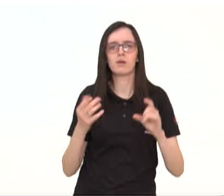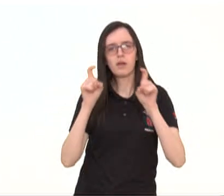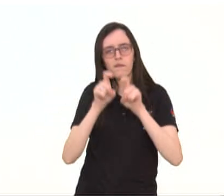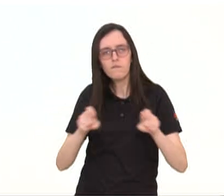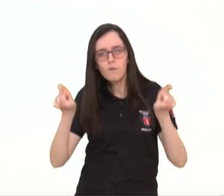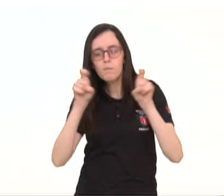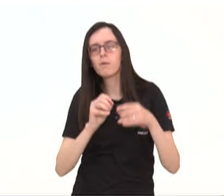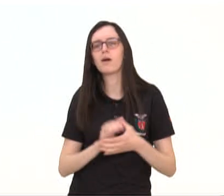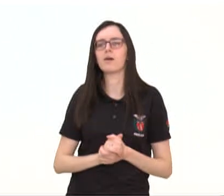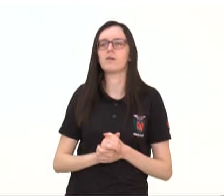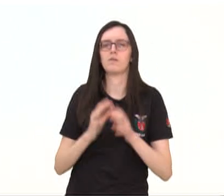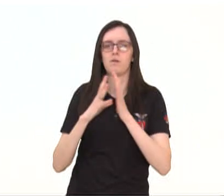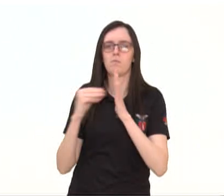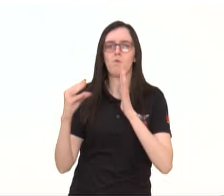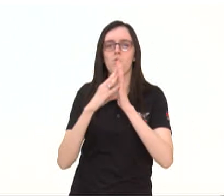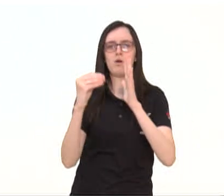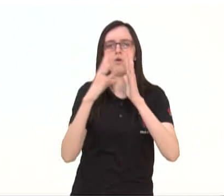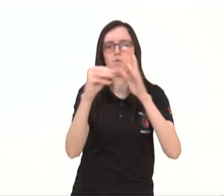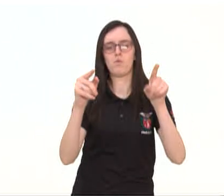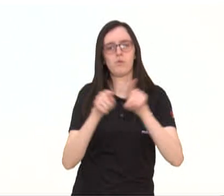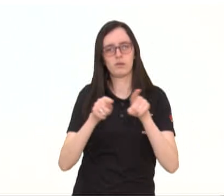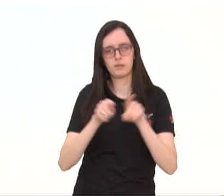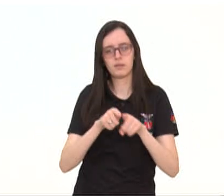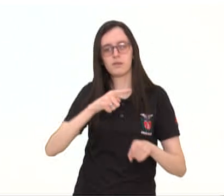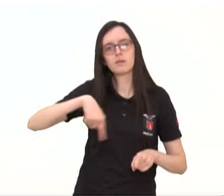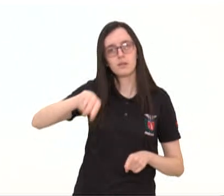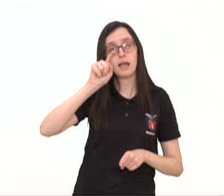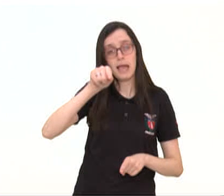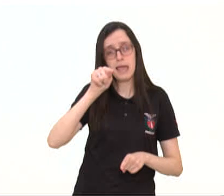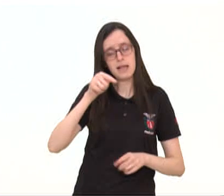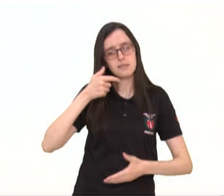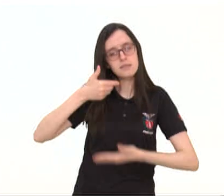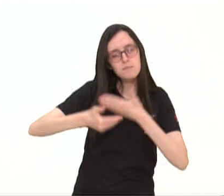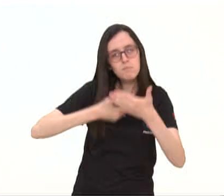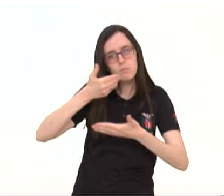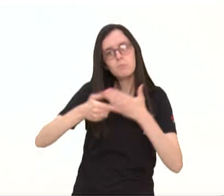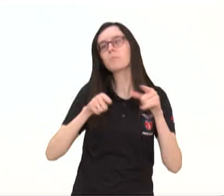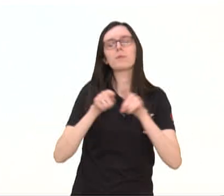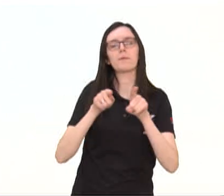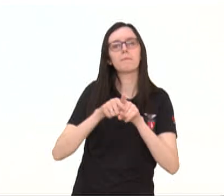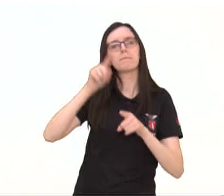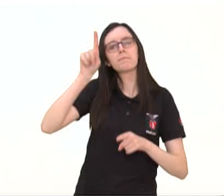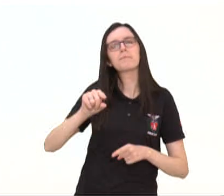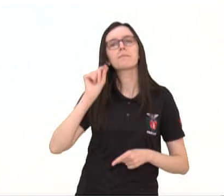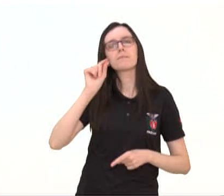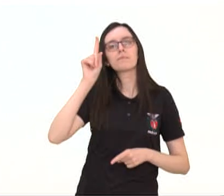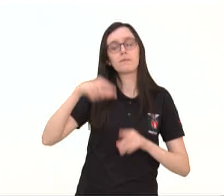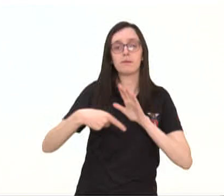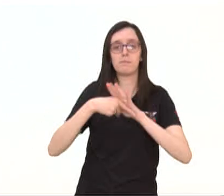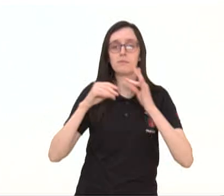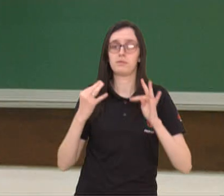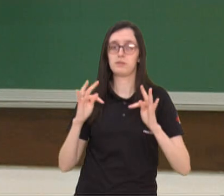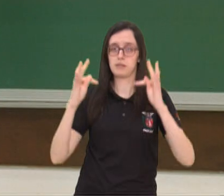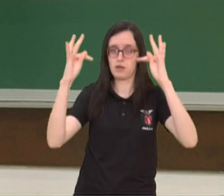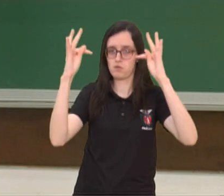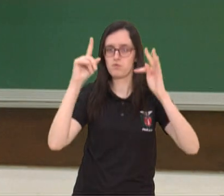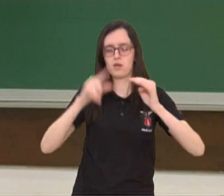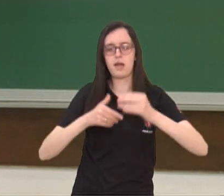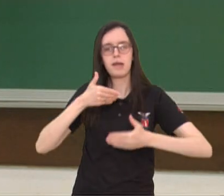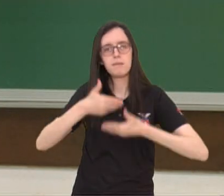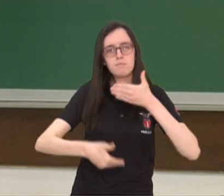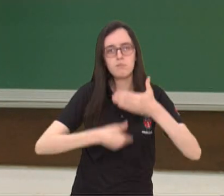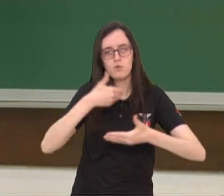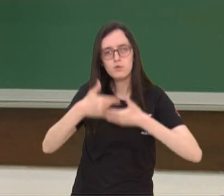informática, os modelos, né, em si, nesse processo aí das tecnologias. É o